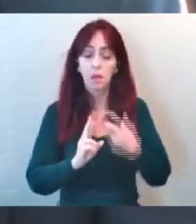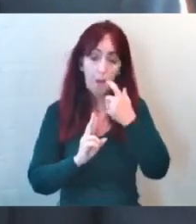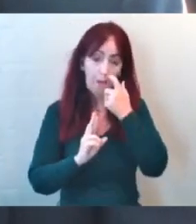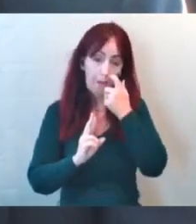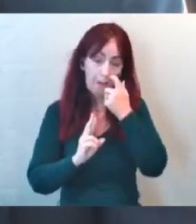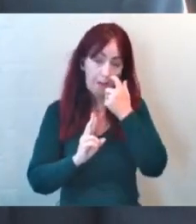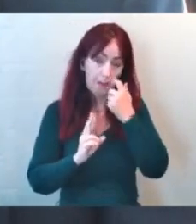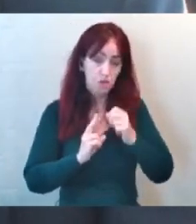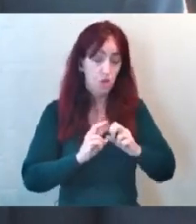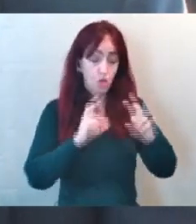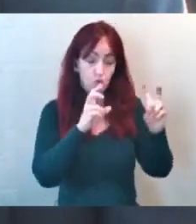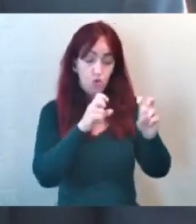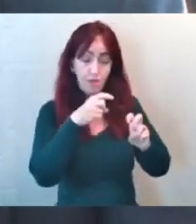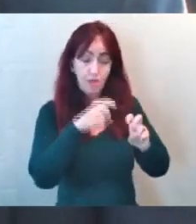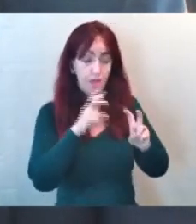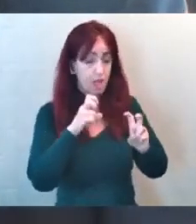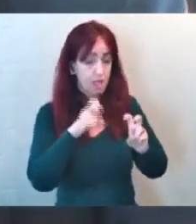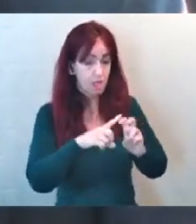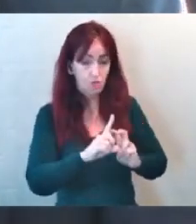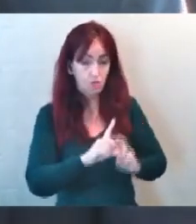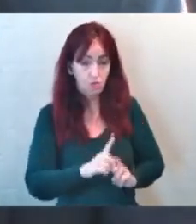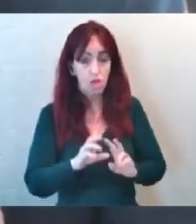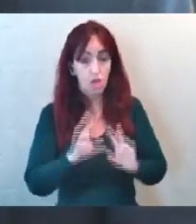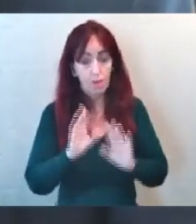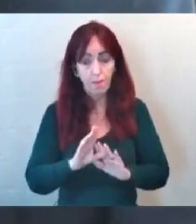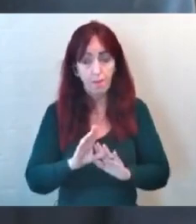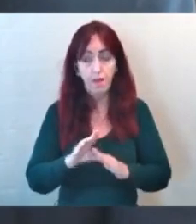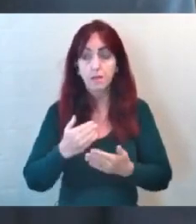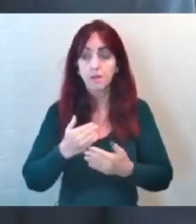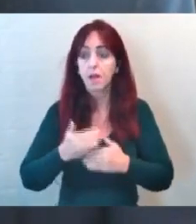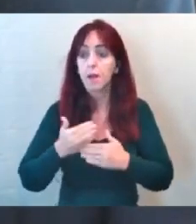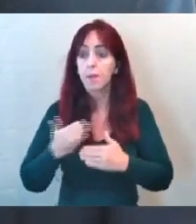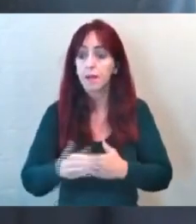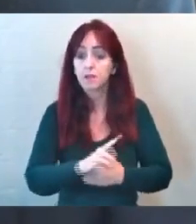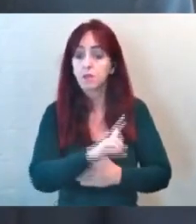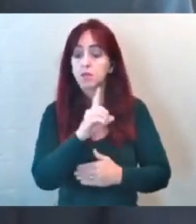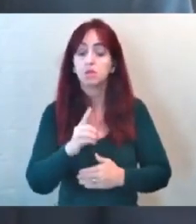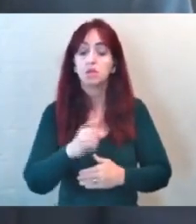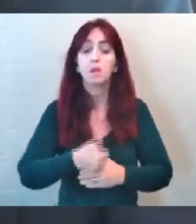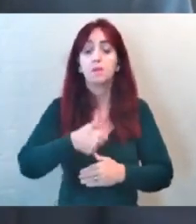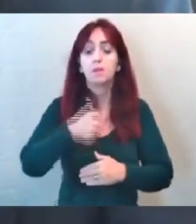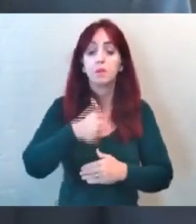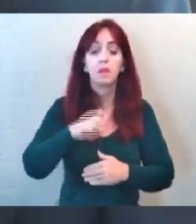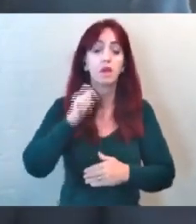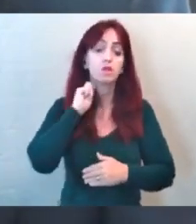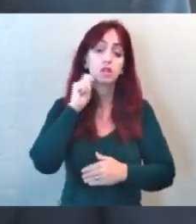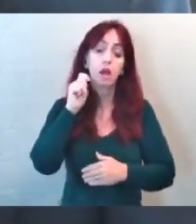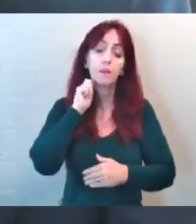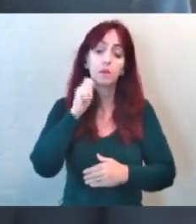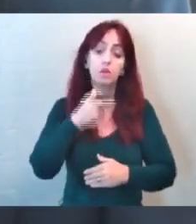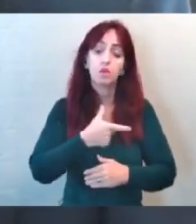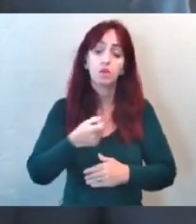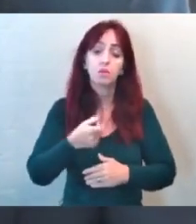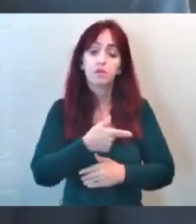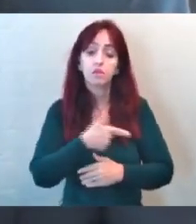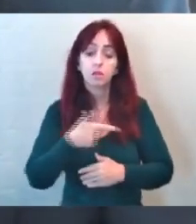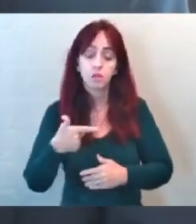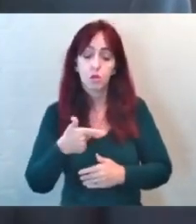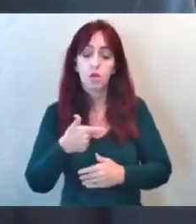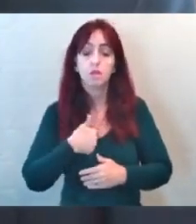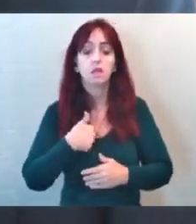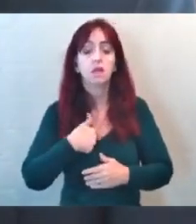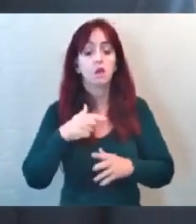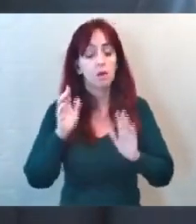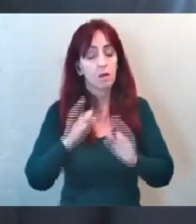não sobre esse assunto, mas sobre os assuntos a partir do dia 1º de abril de 2022, quando eu me tornei superintendente de